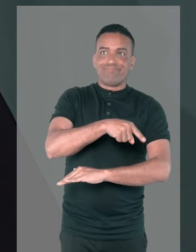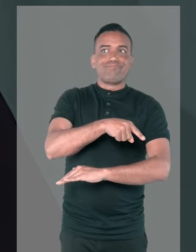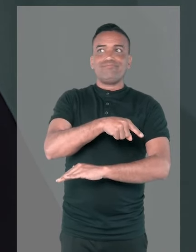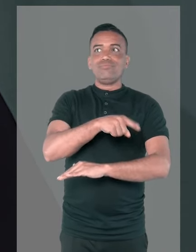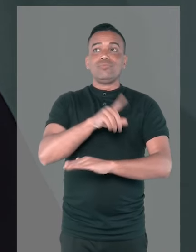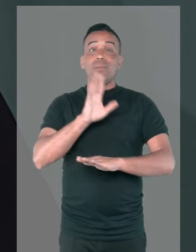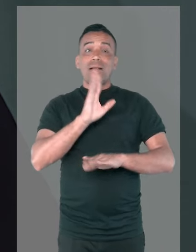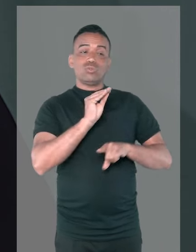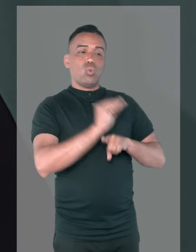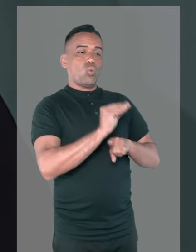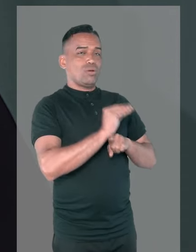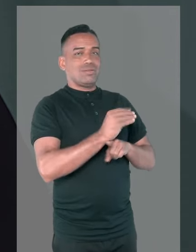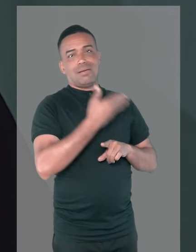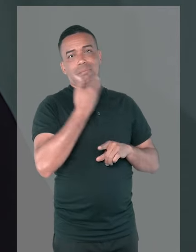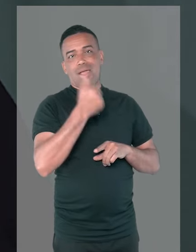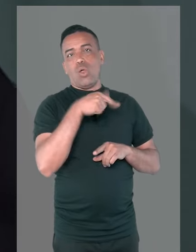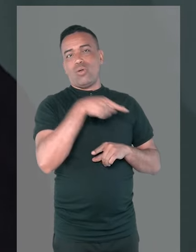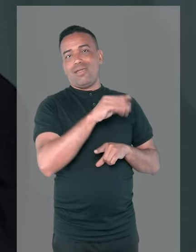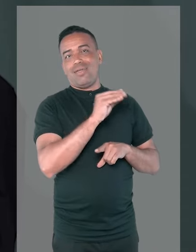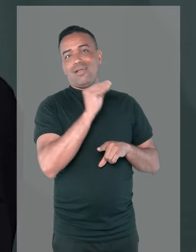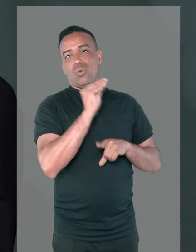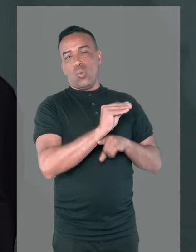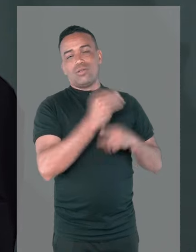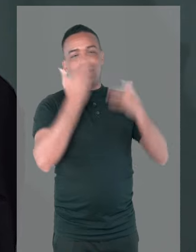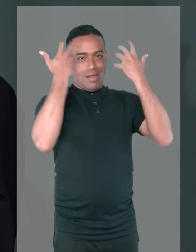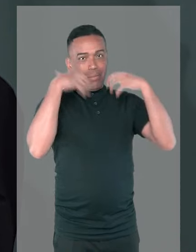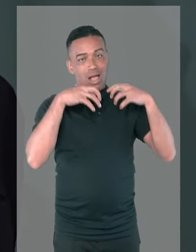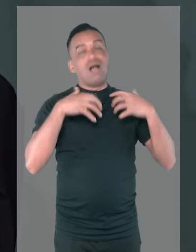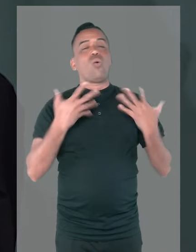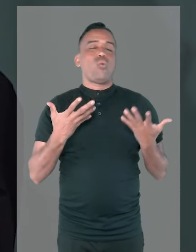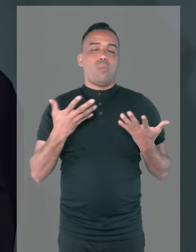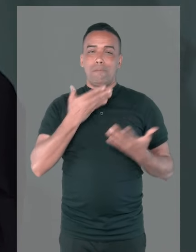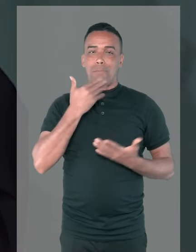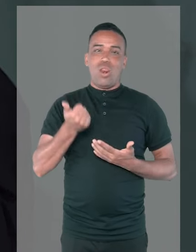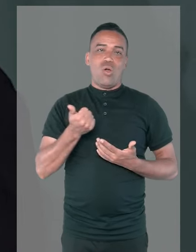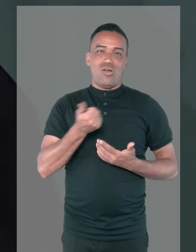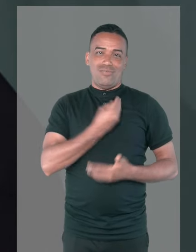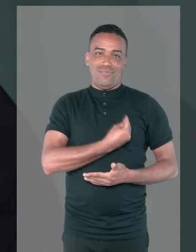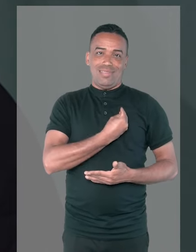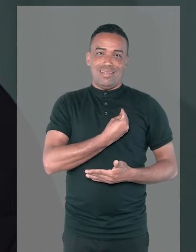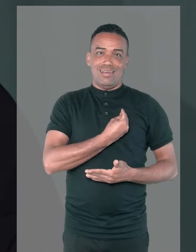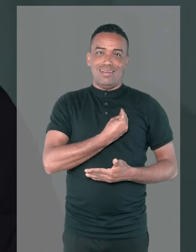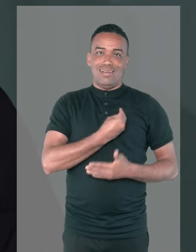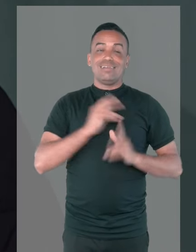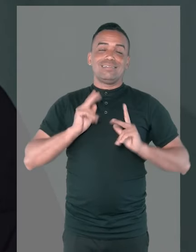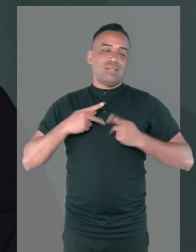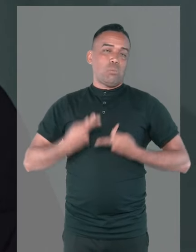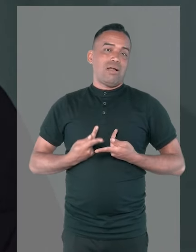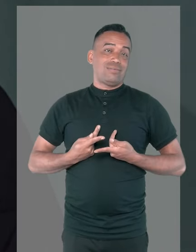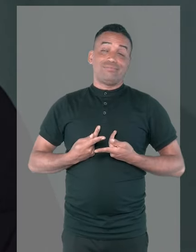condições melhores do que alguns, certamente muitos pets. Mas, no entanto, a gente perdeu